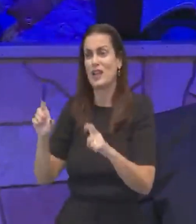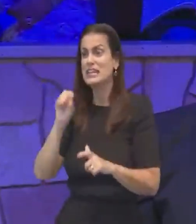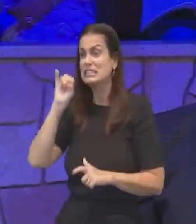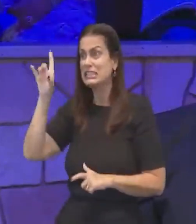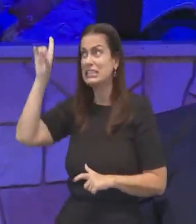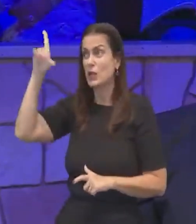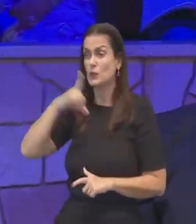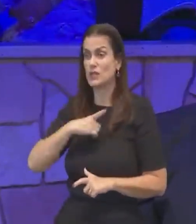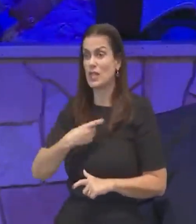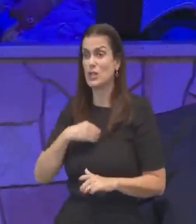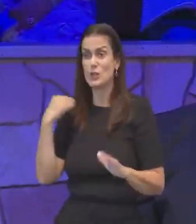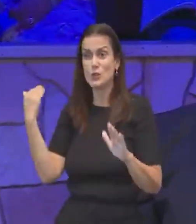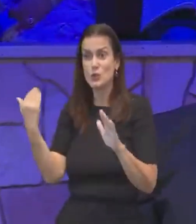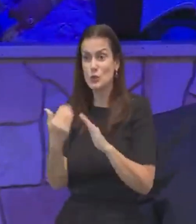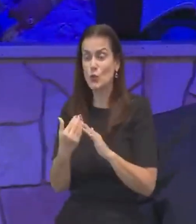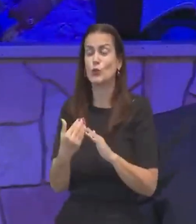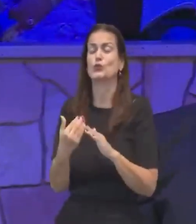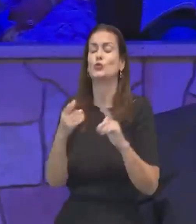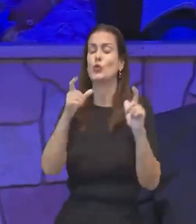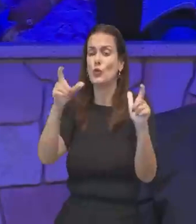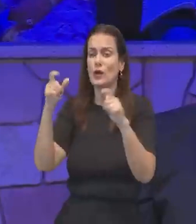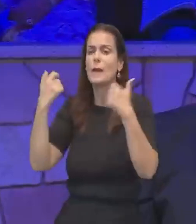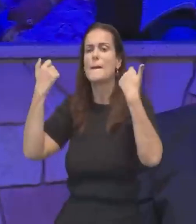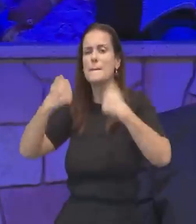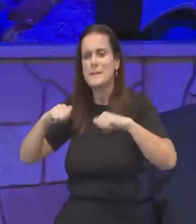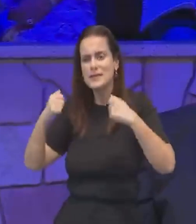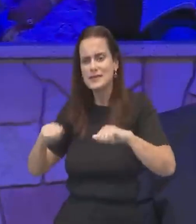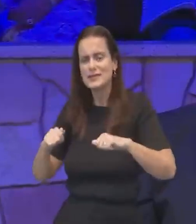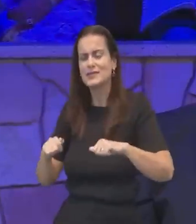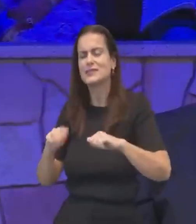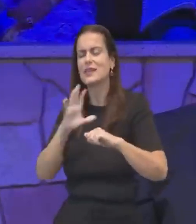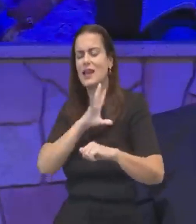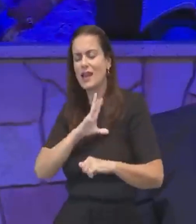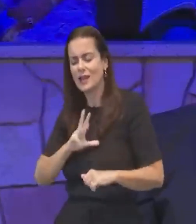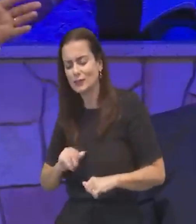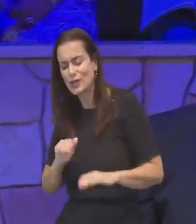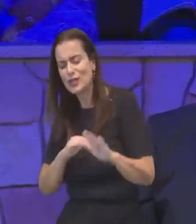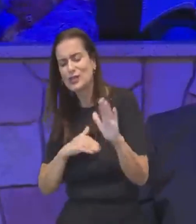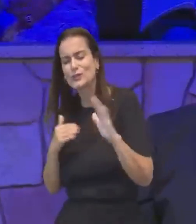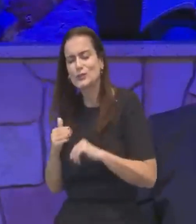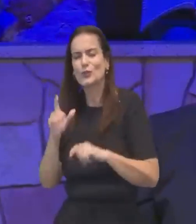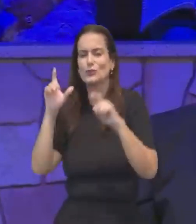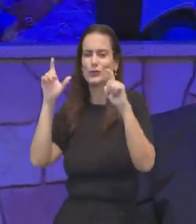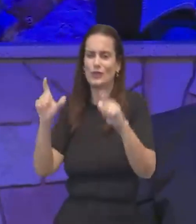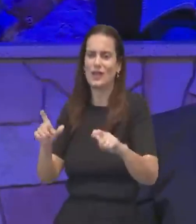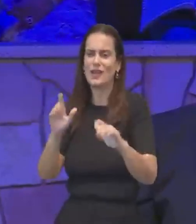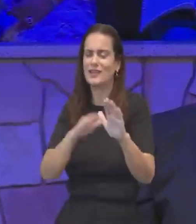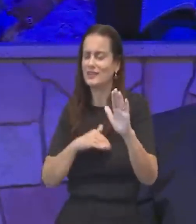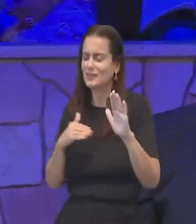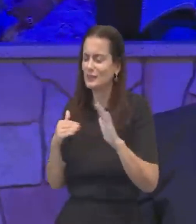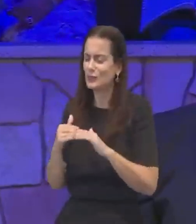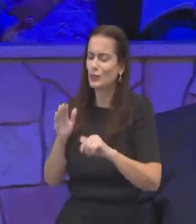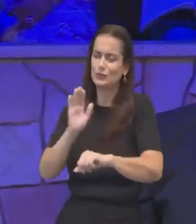Ele precisa ser buscado, Ele precisa ser adorado em todo o tempo, em todos os lugares.